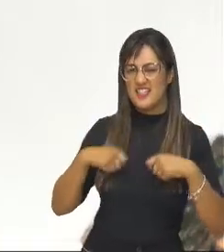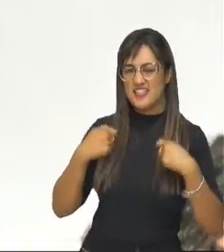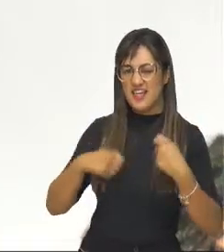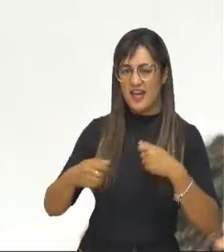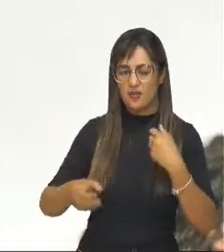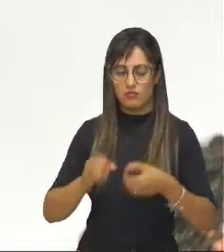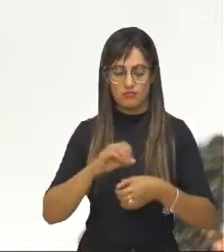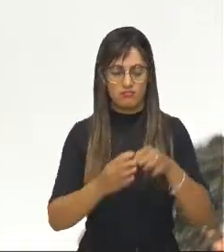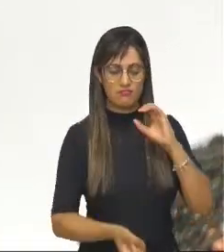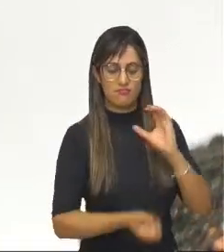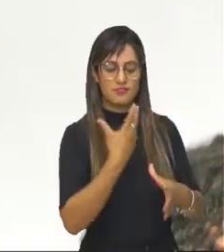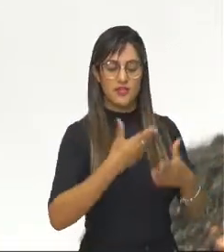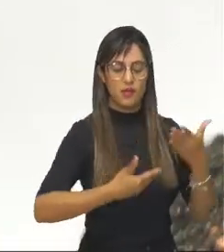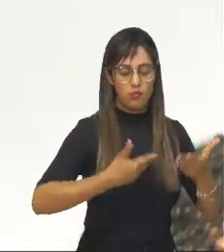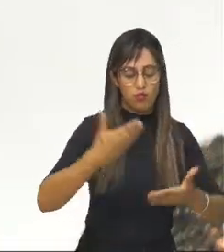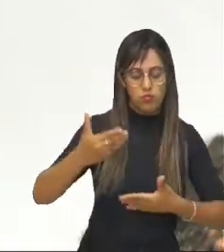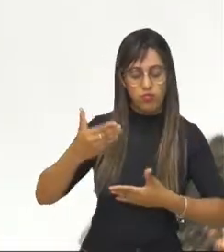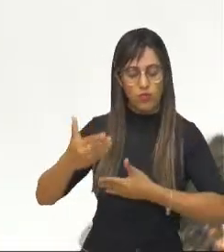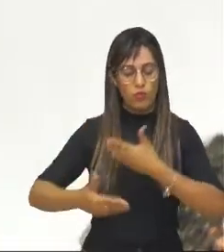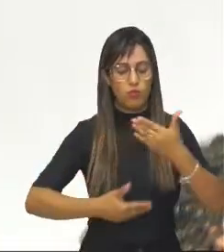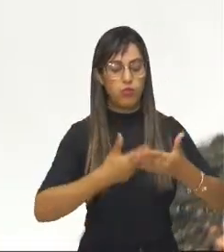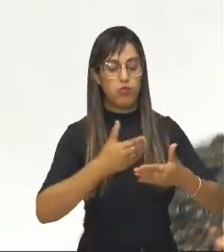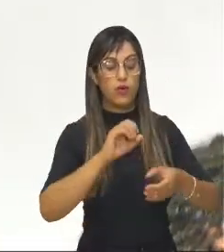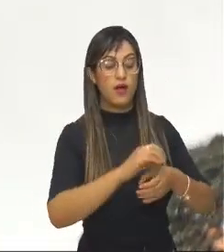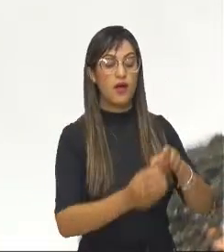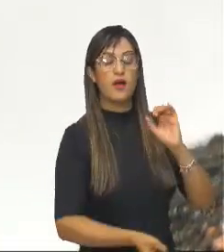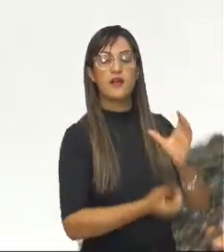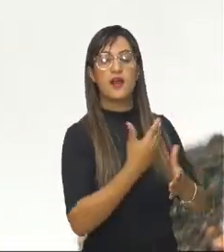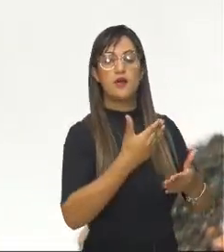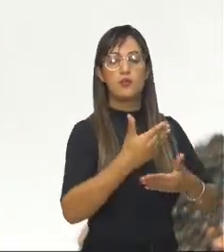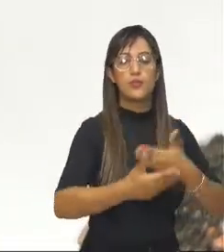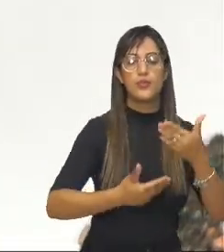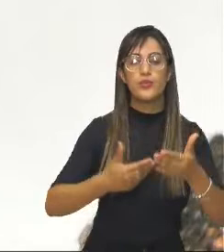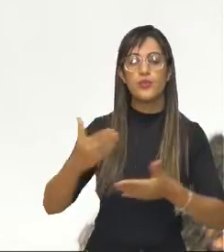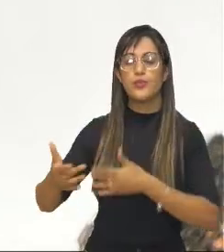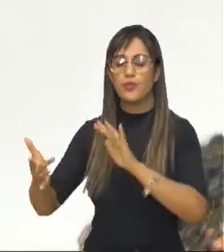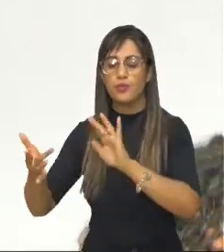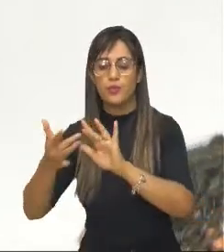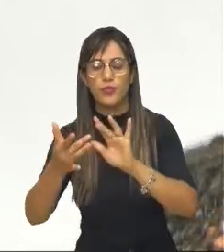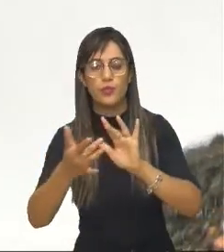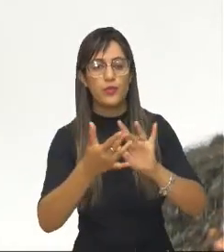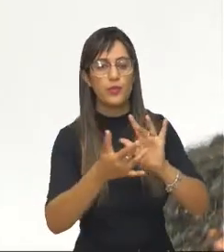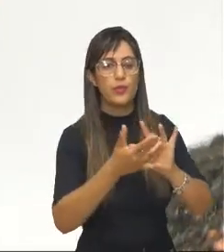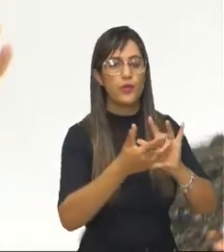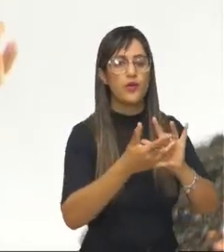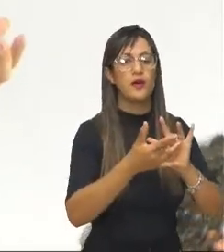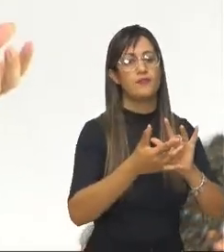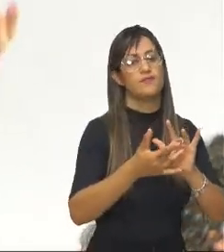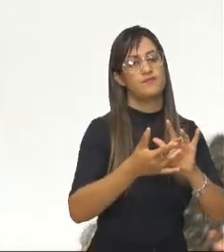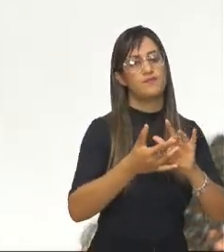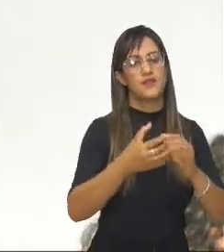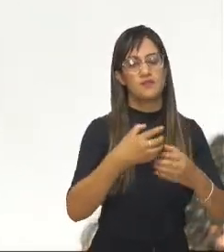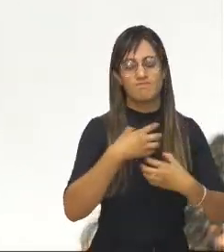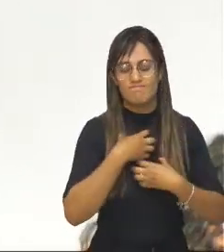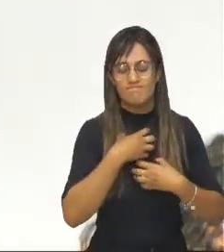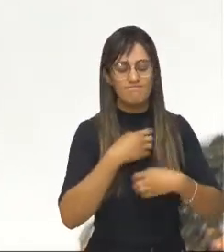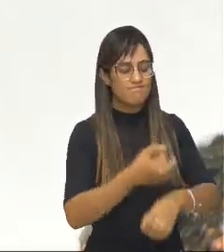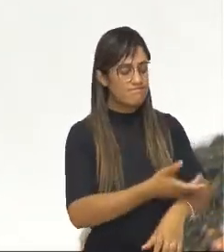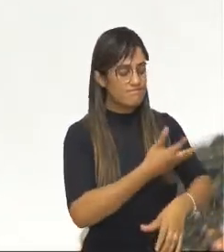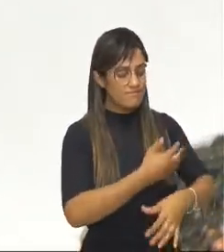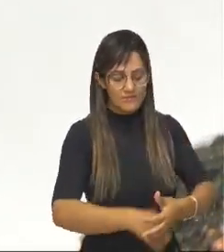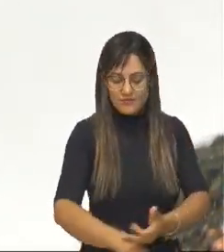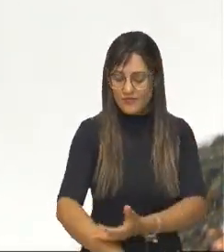né? E o que significa criar laços para o Pequeno Príncipe é cativar. Então, saiu daqui cativada, afetada